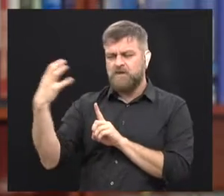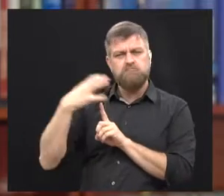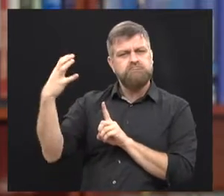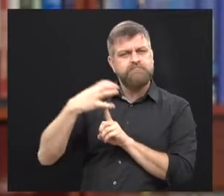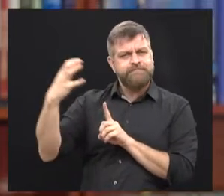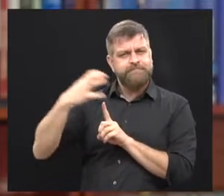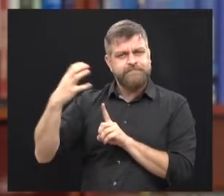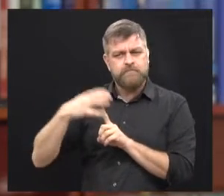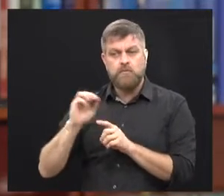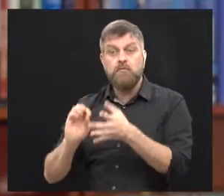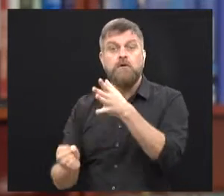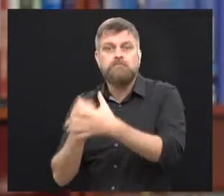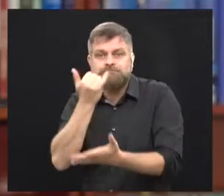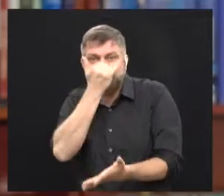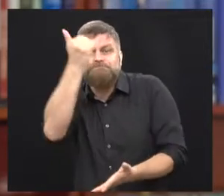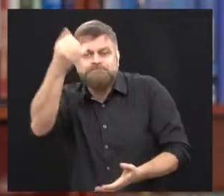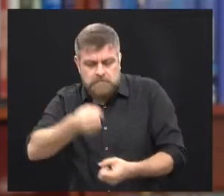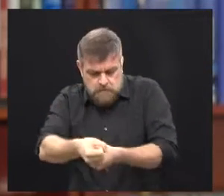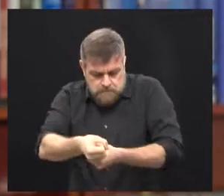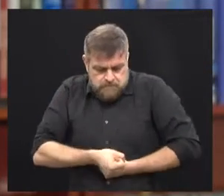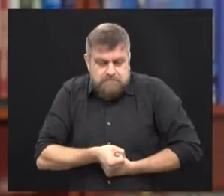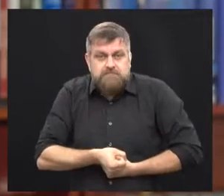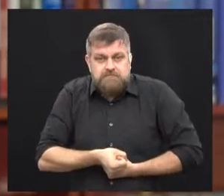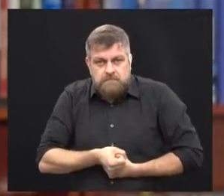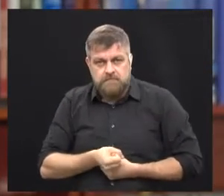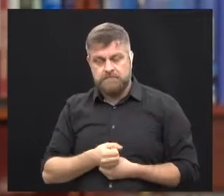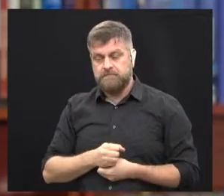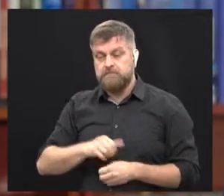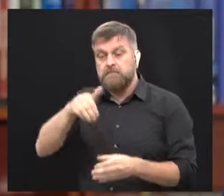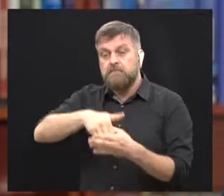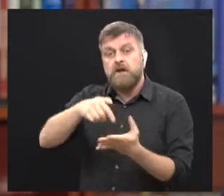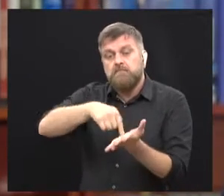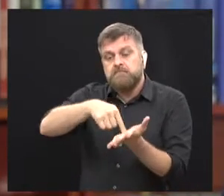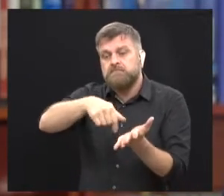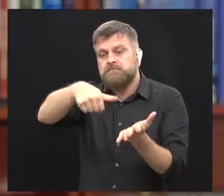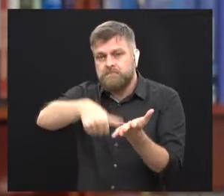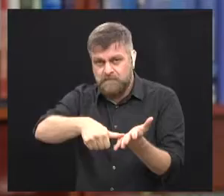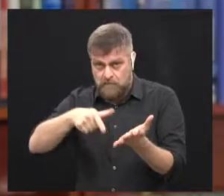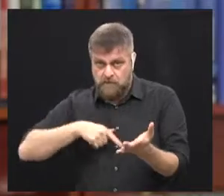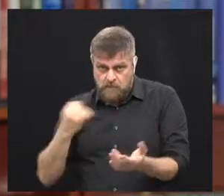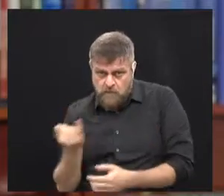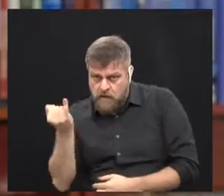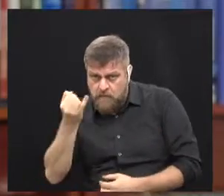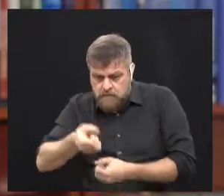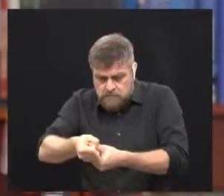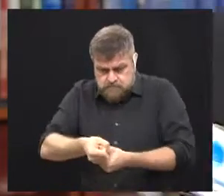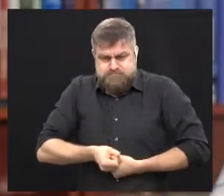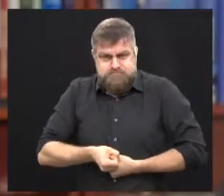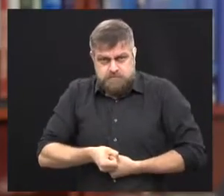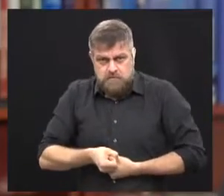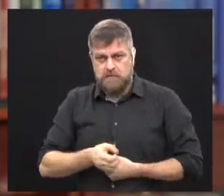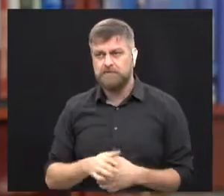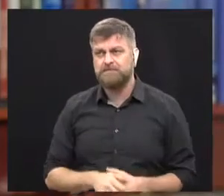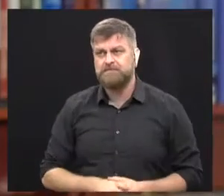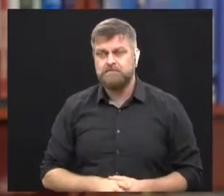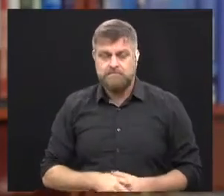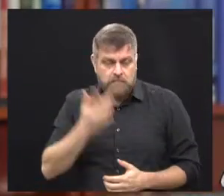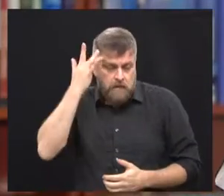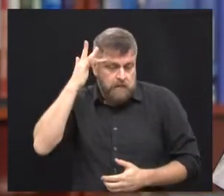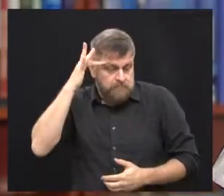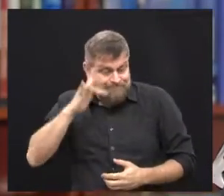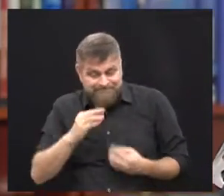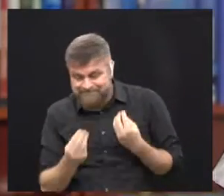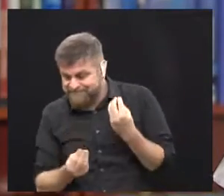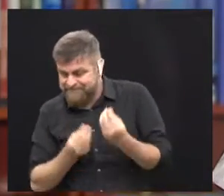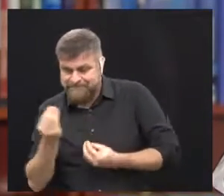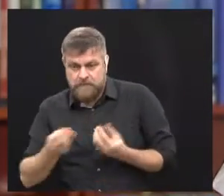base nesse atentado para definir o voto? Teve uma importância significativa nisso? Eu não sei se foi assim, se